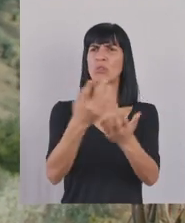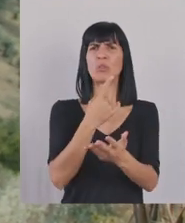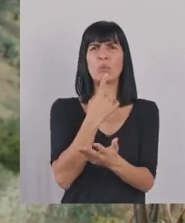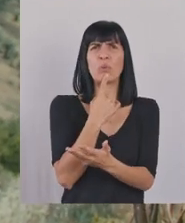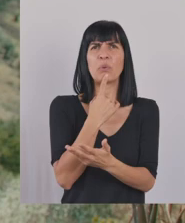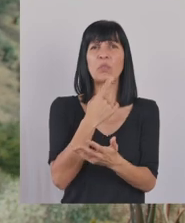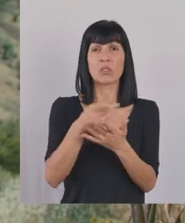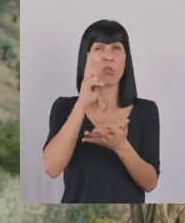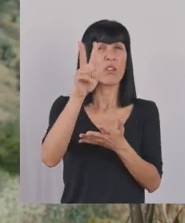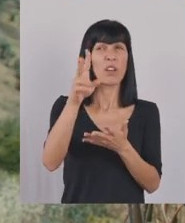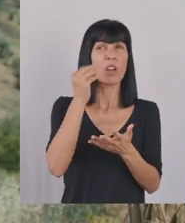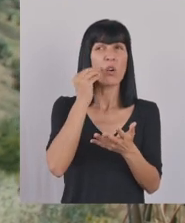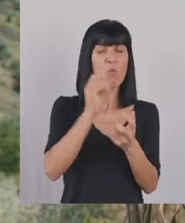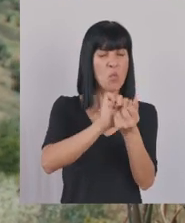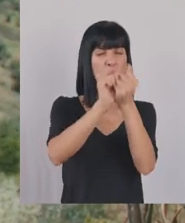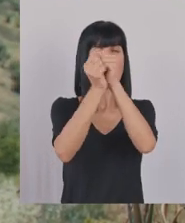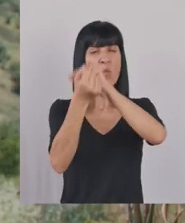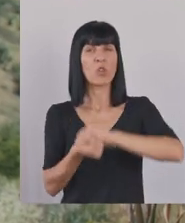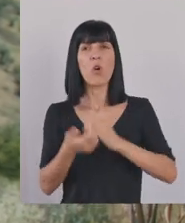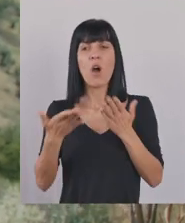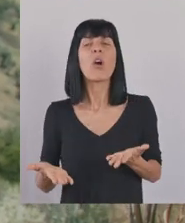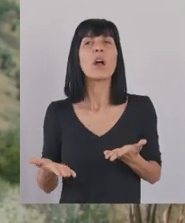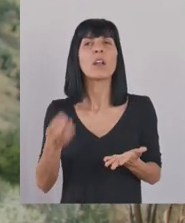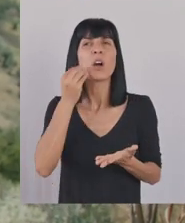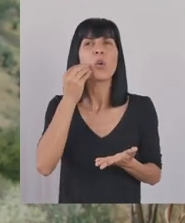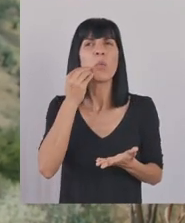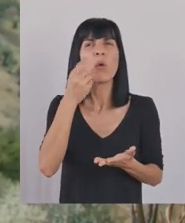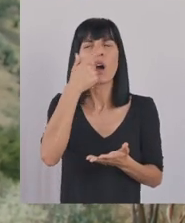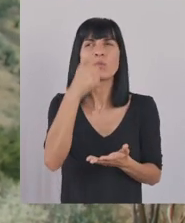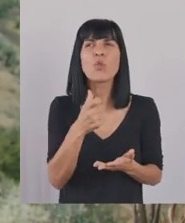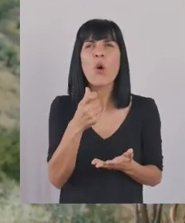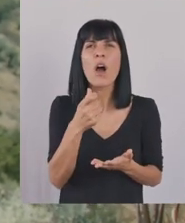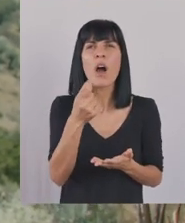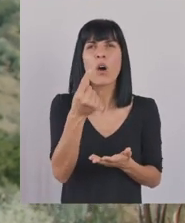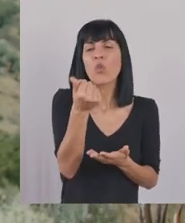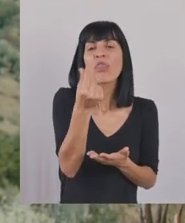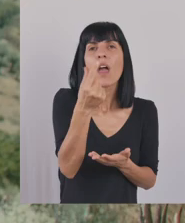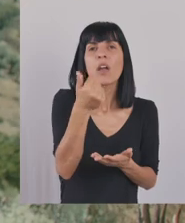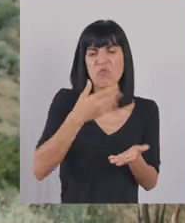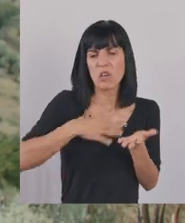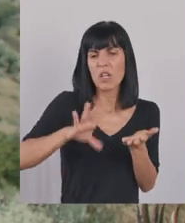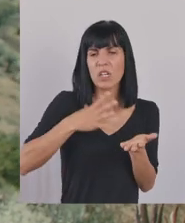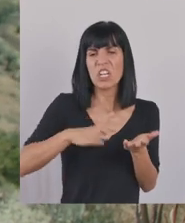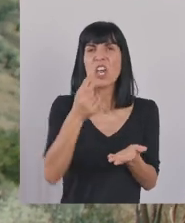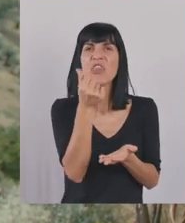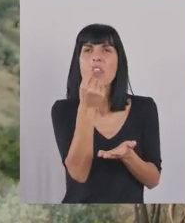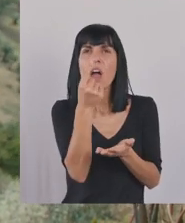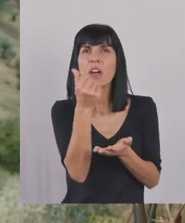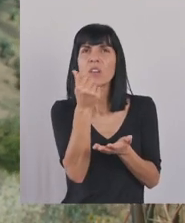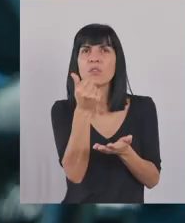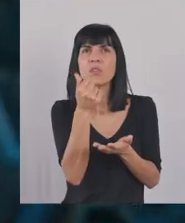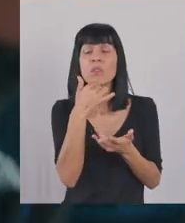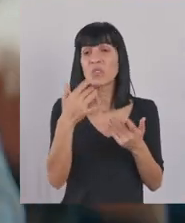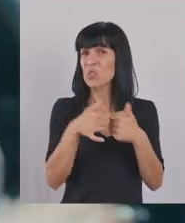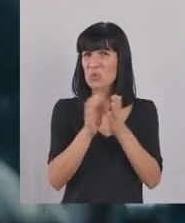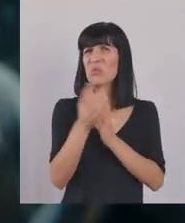azeneral. Olha aí, a transformação que isso levou. A ganância. É a ganância.